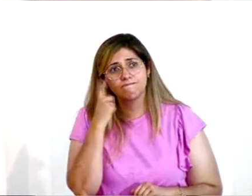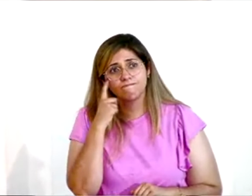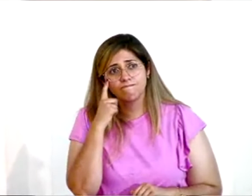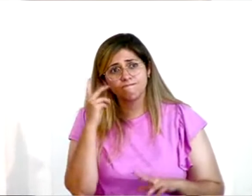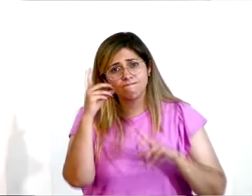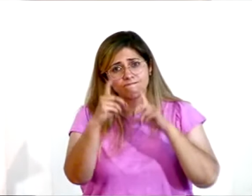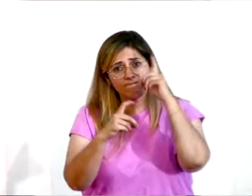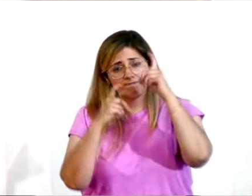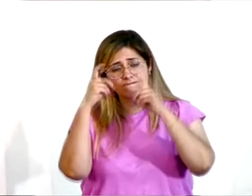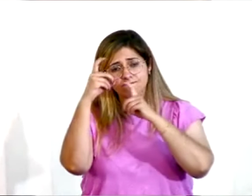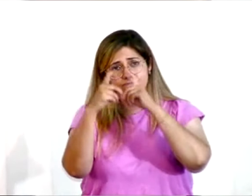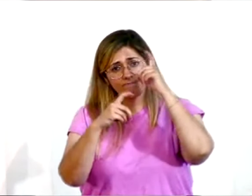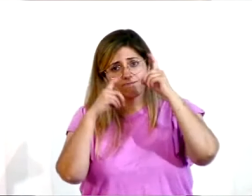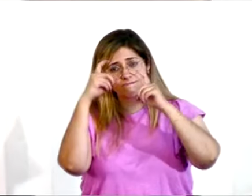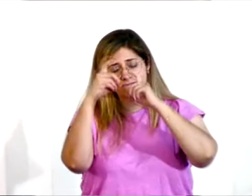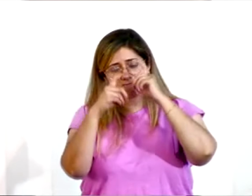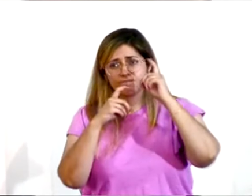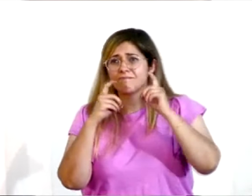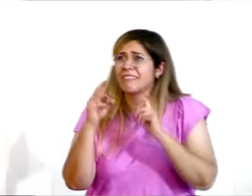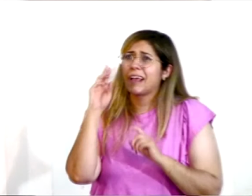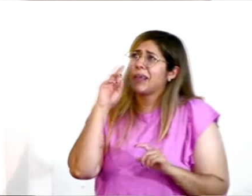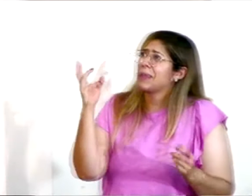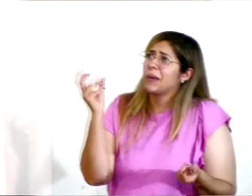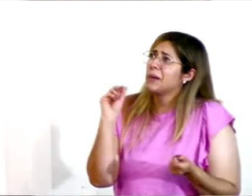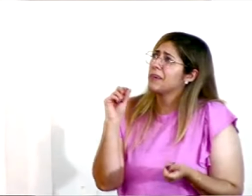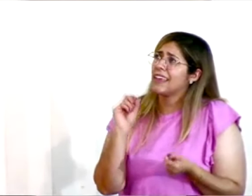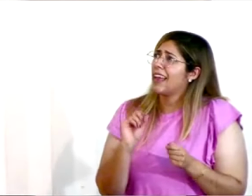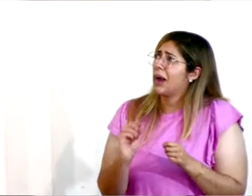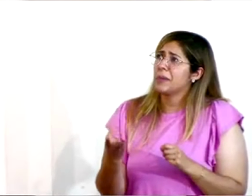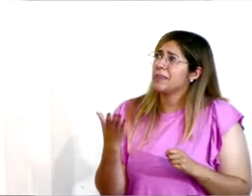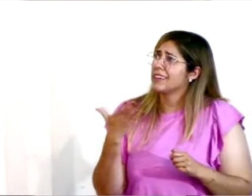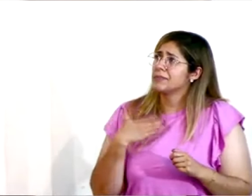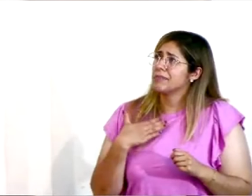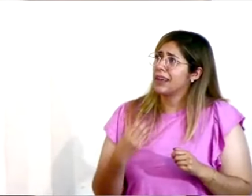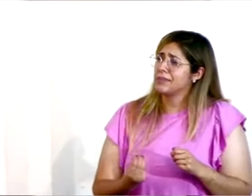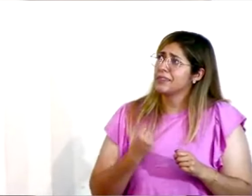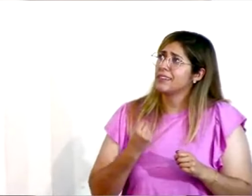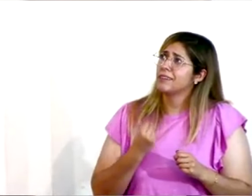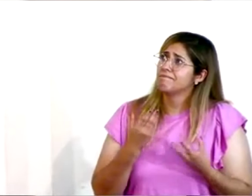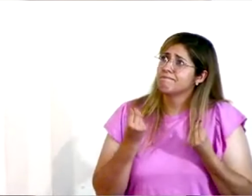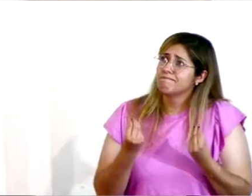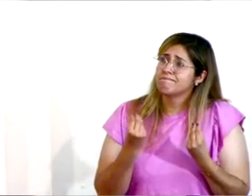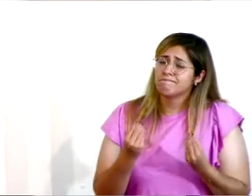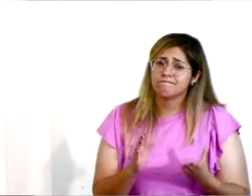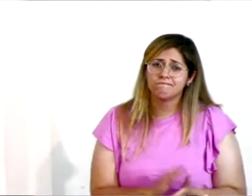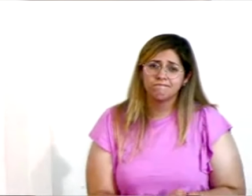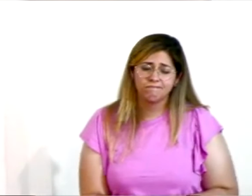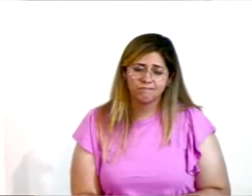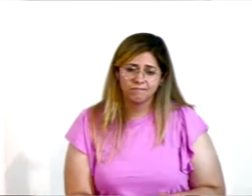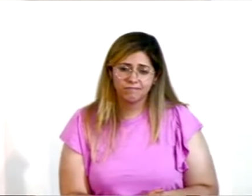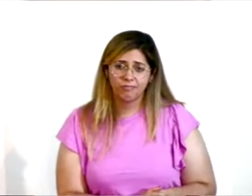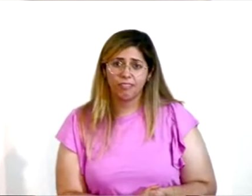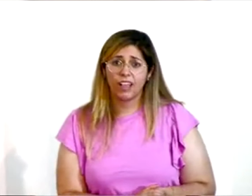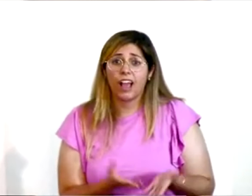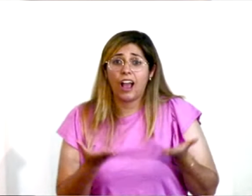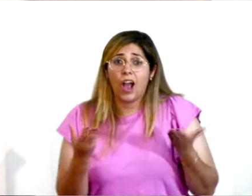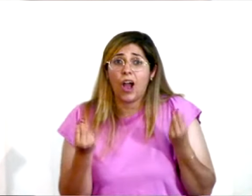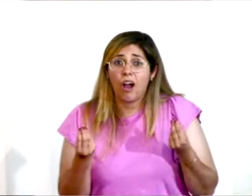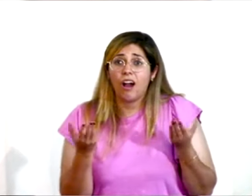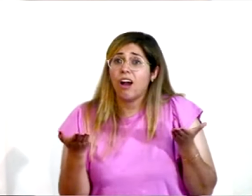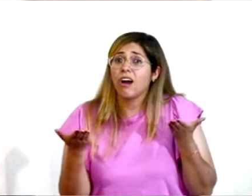a gente se pergunta, Senhor, o que acontece? Por que isso? O que se faz agora? Eu digo, é muito